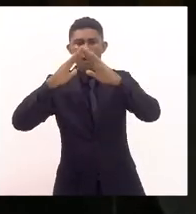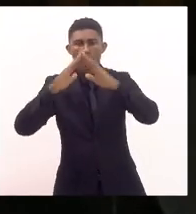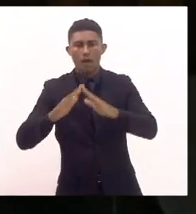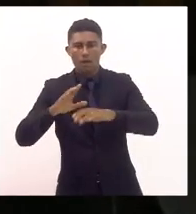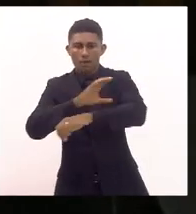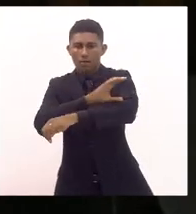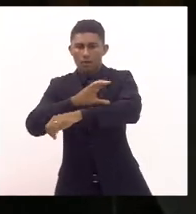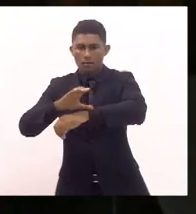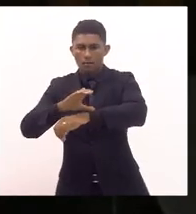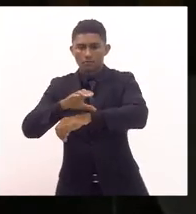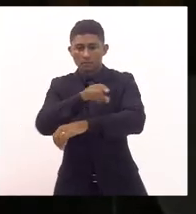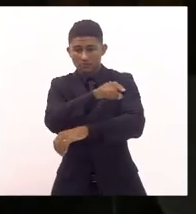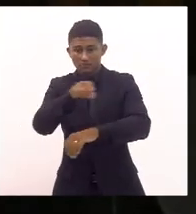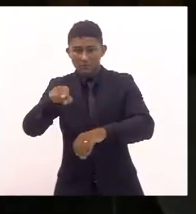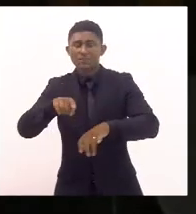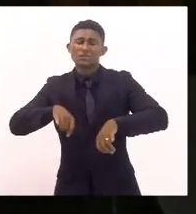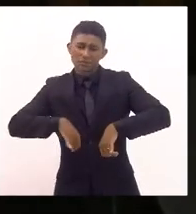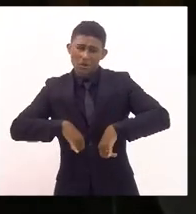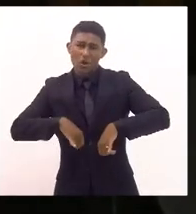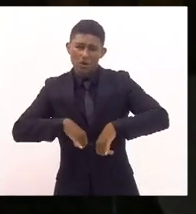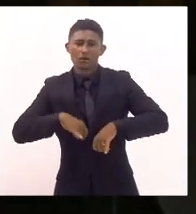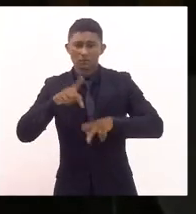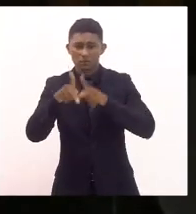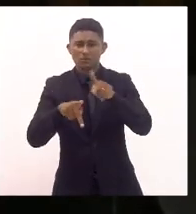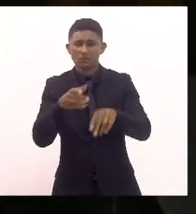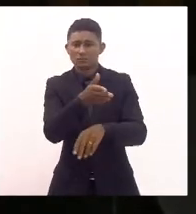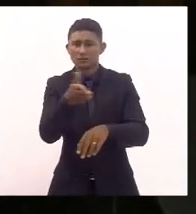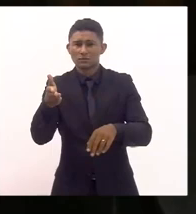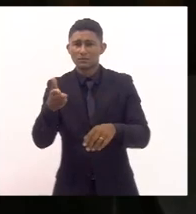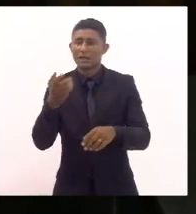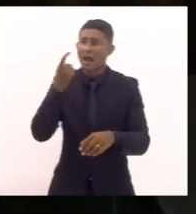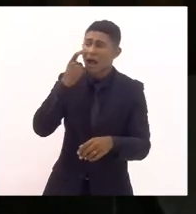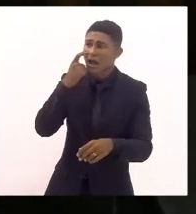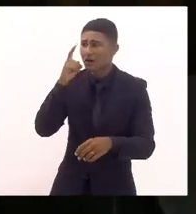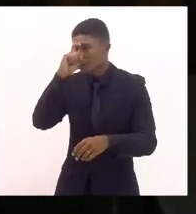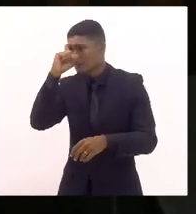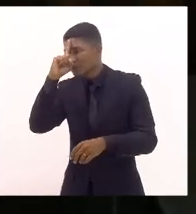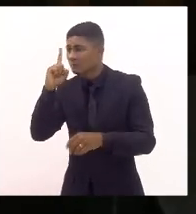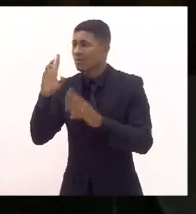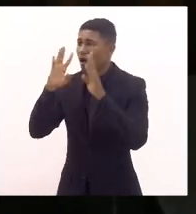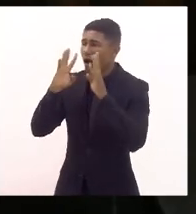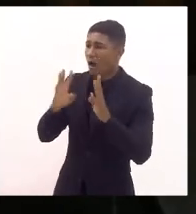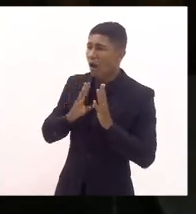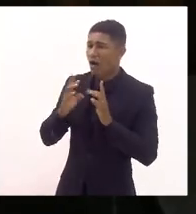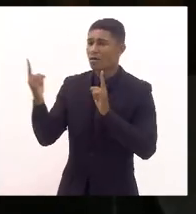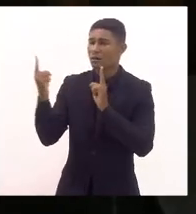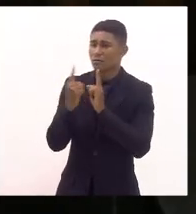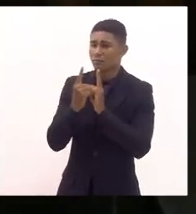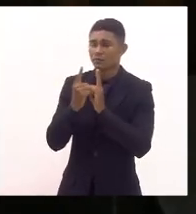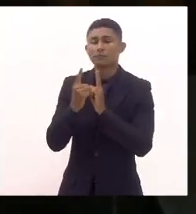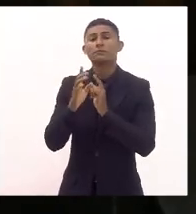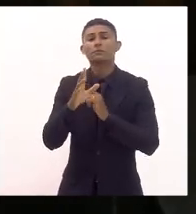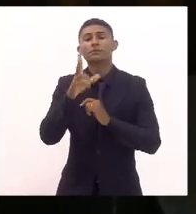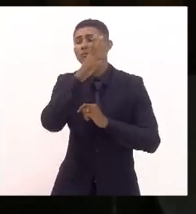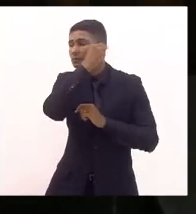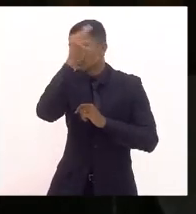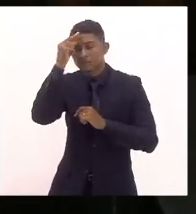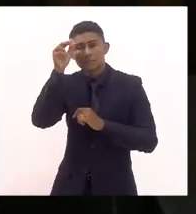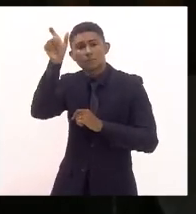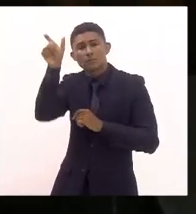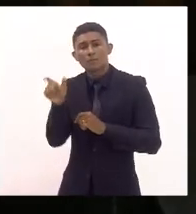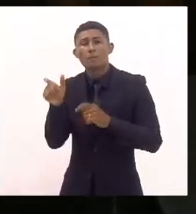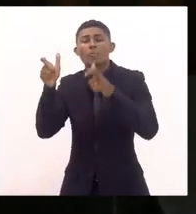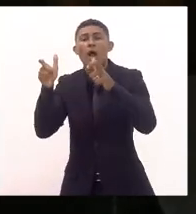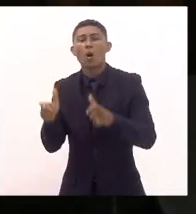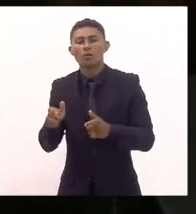e enquanto população estava parecendo buscando simples atendimento o prefeito cantaram lava cantando